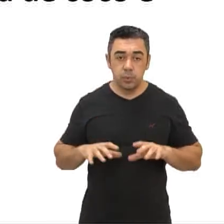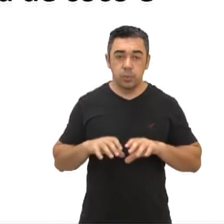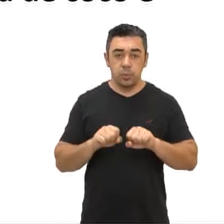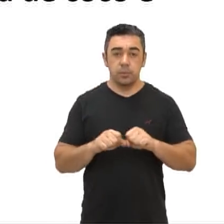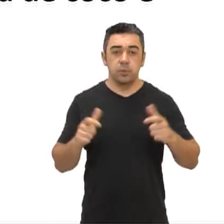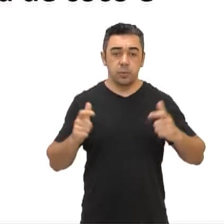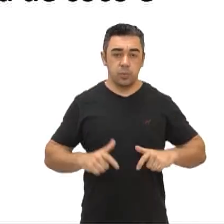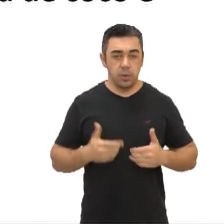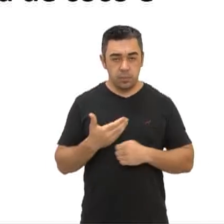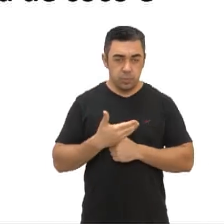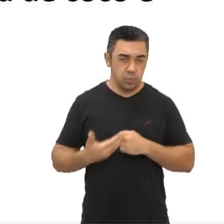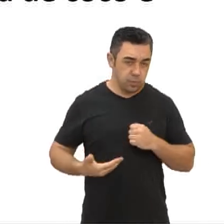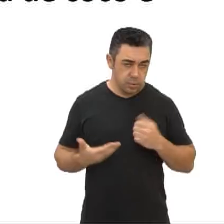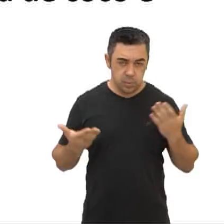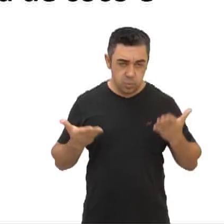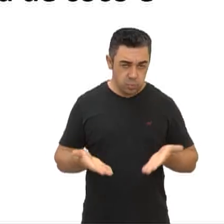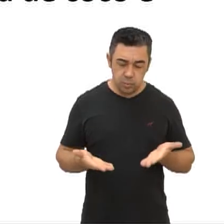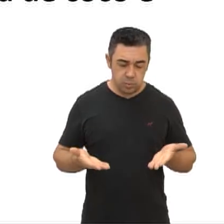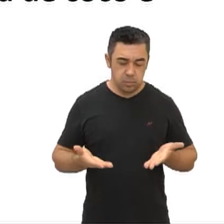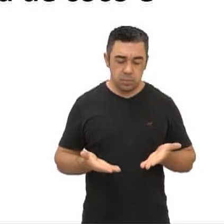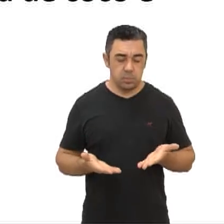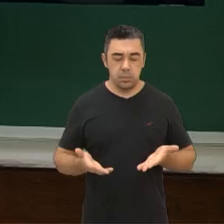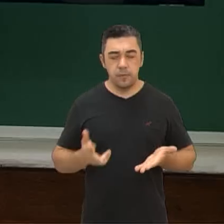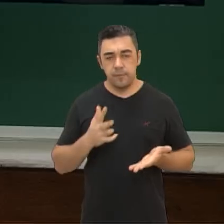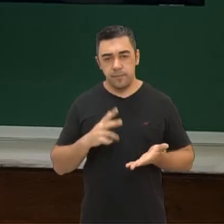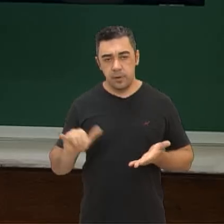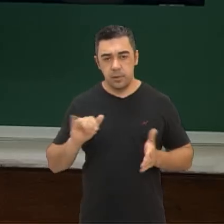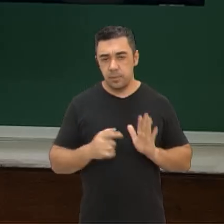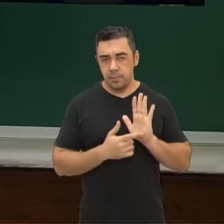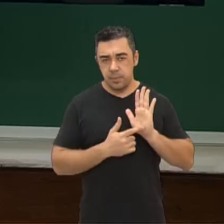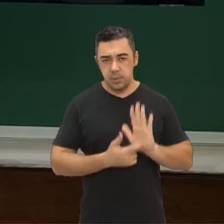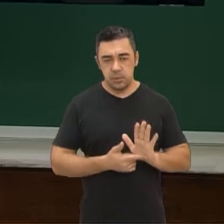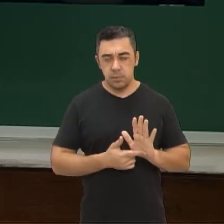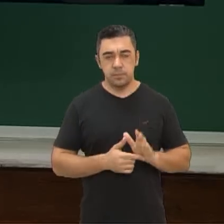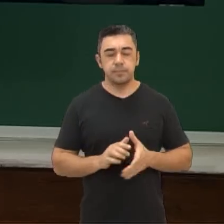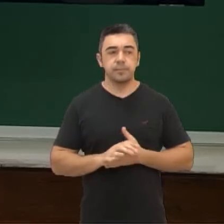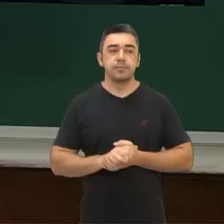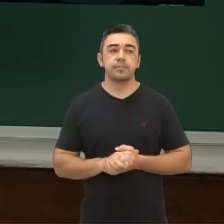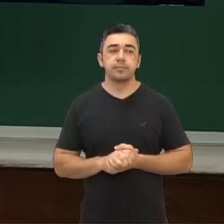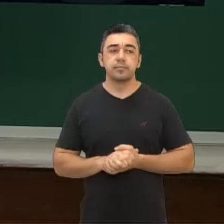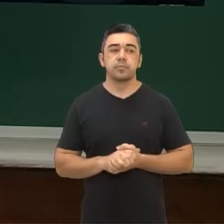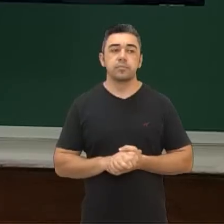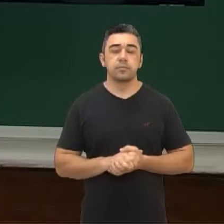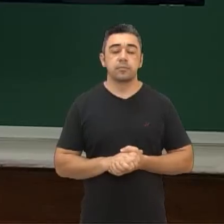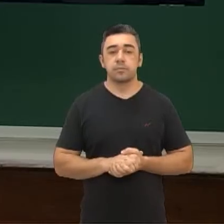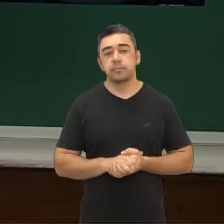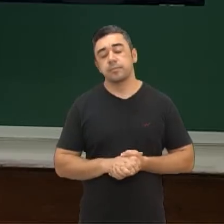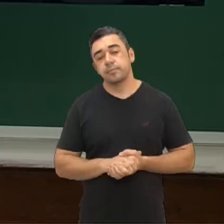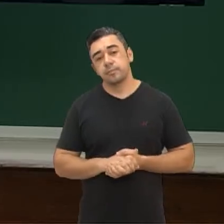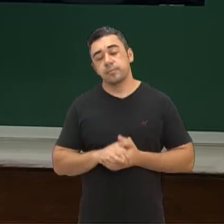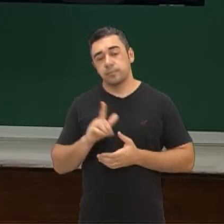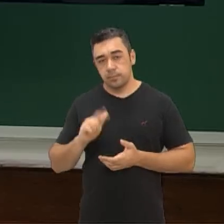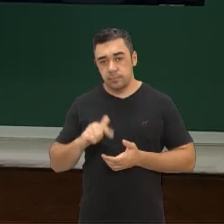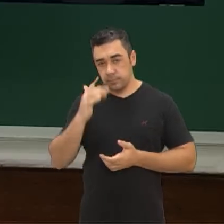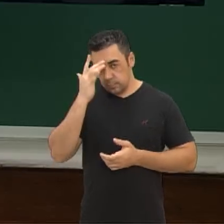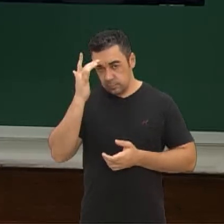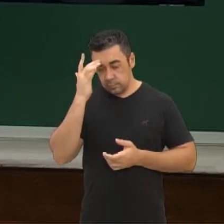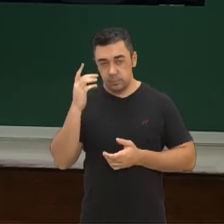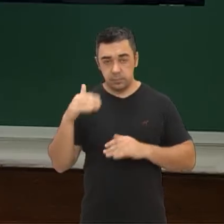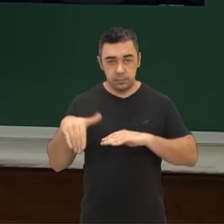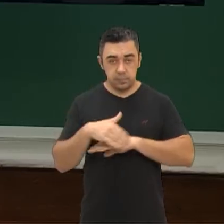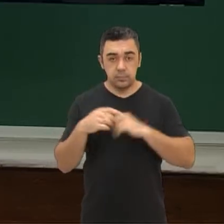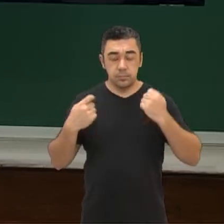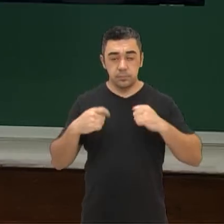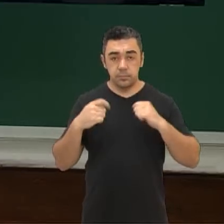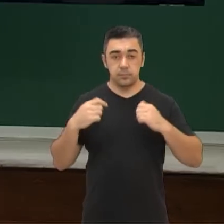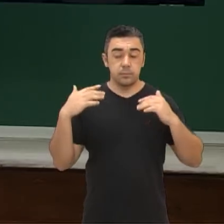de ruas, outros escolhem algum lugar, ocupam, apropriam-se dele, transformam esse lugar em um